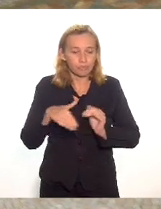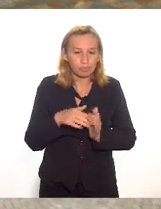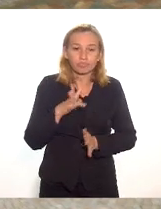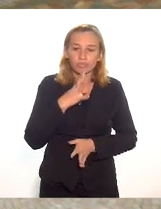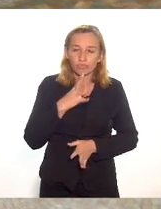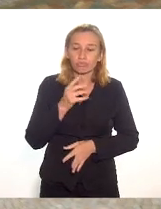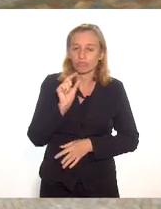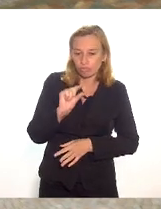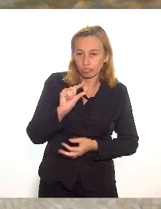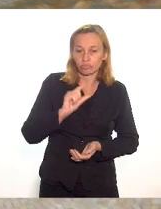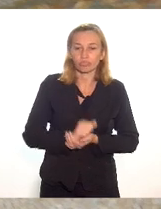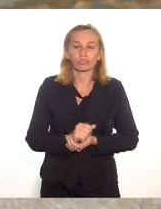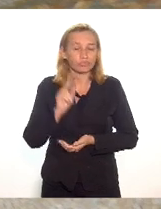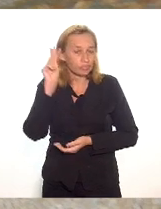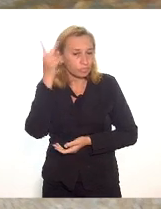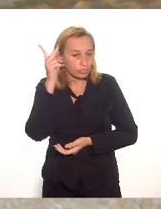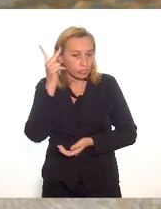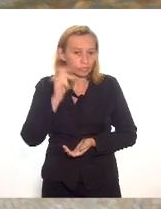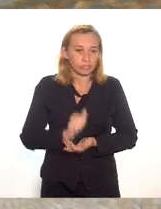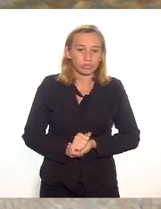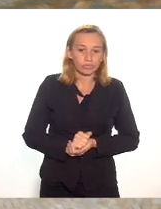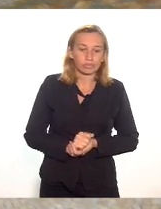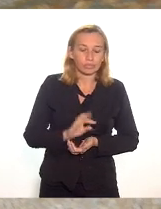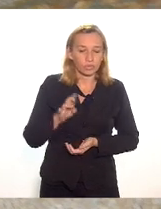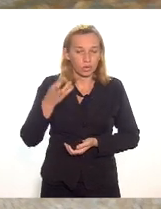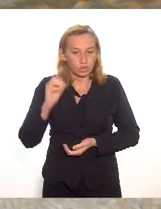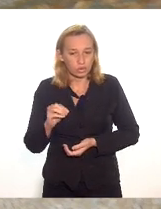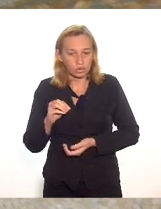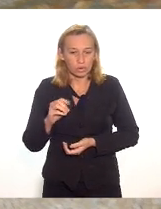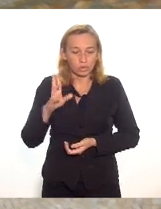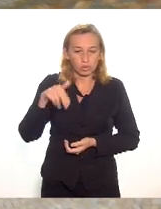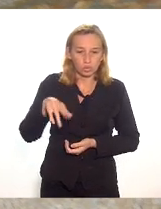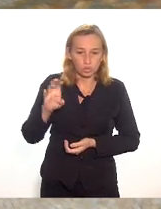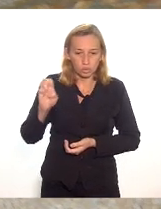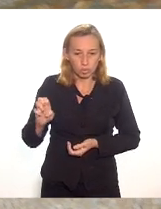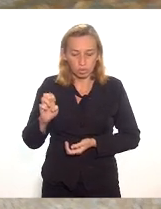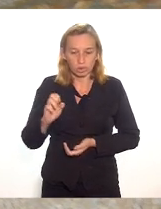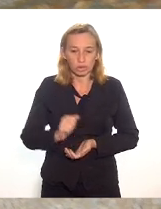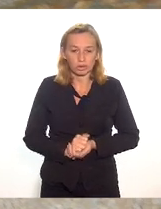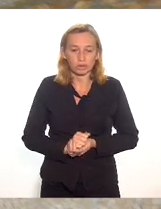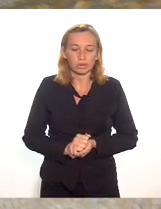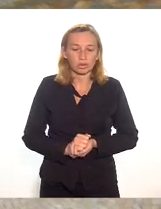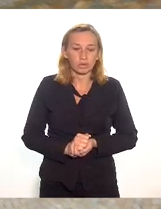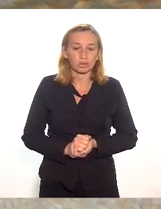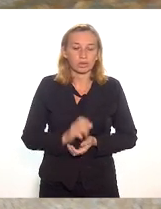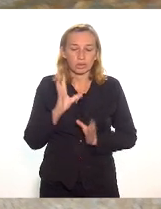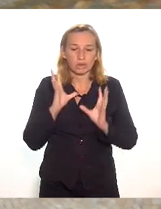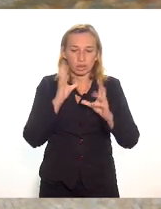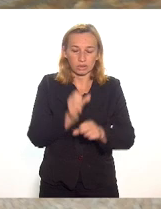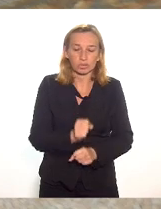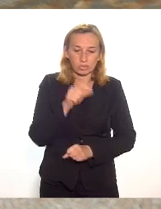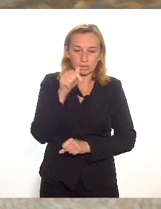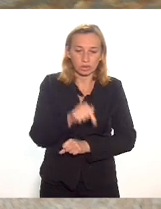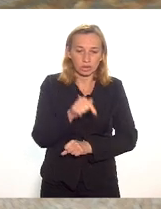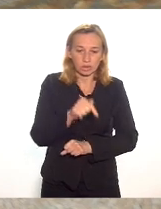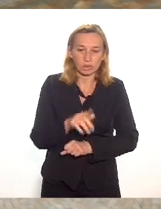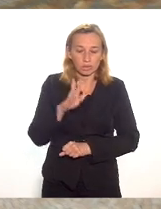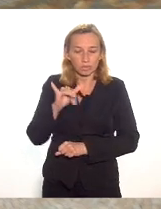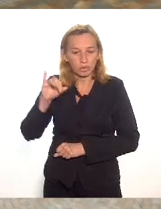um pouco da história de Osório Duque Estrada, resumo aqui a sua